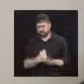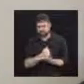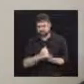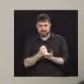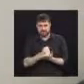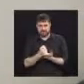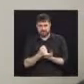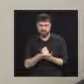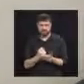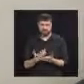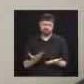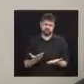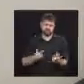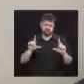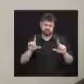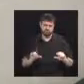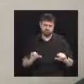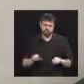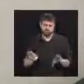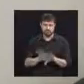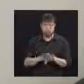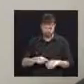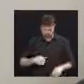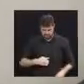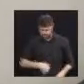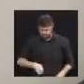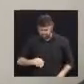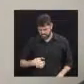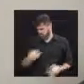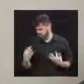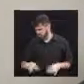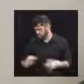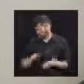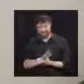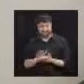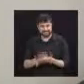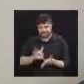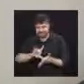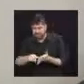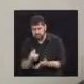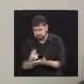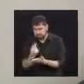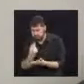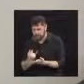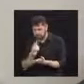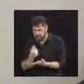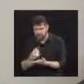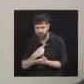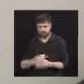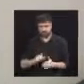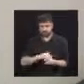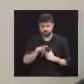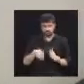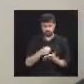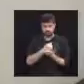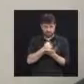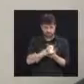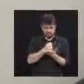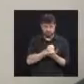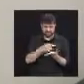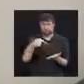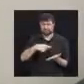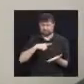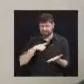violenta. Fora que não vai afetar estômago, não vai afetar fígado, não vai afetar rim, nem nada. Todos os remédios têm